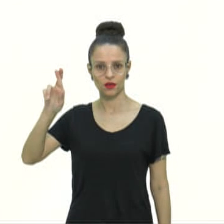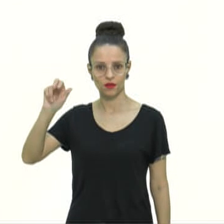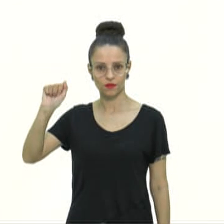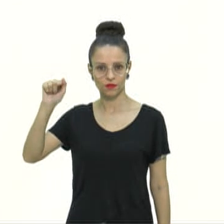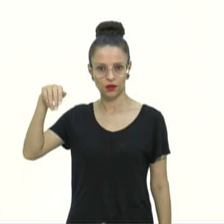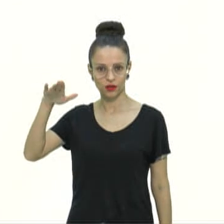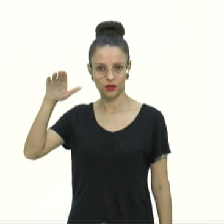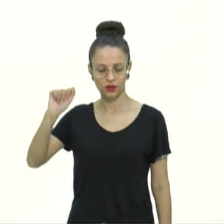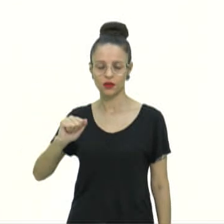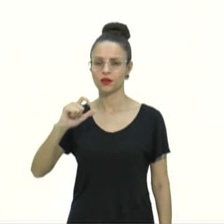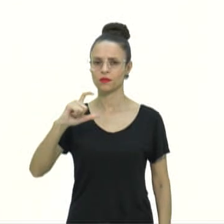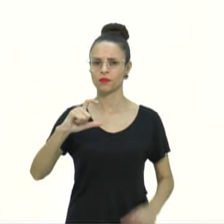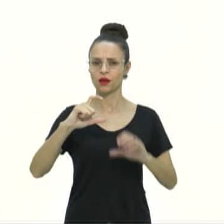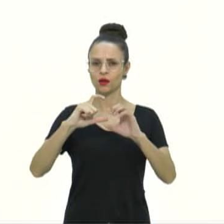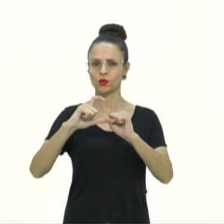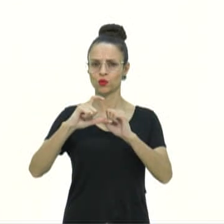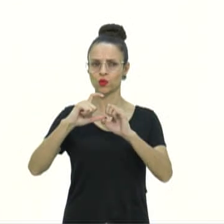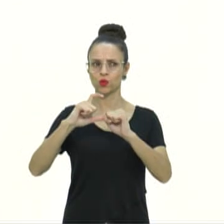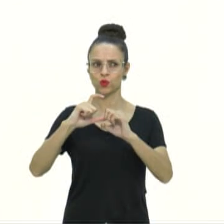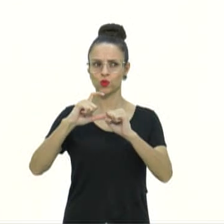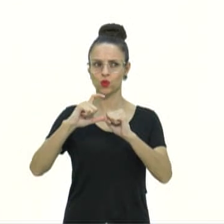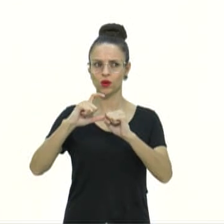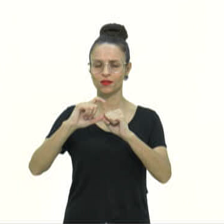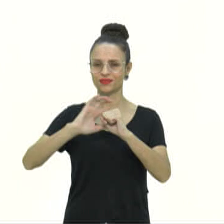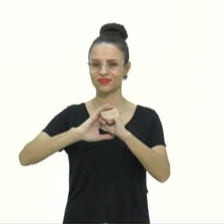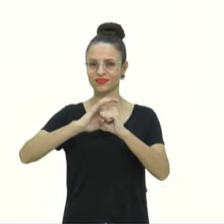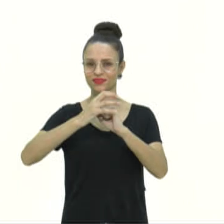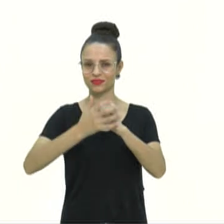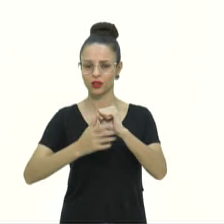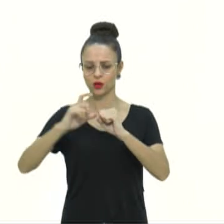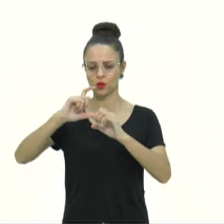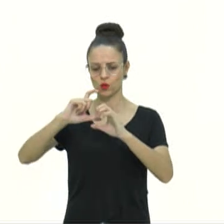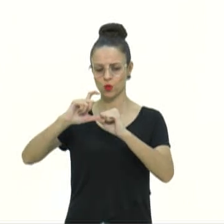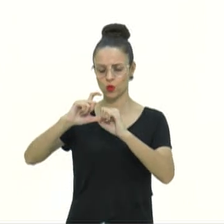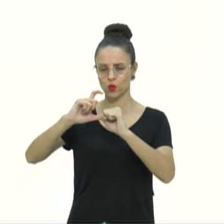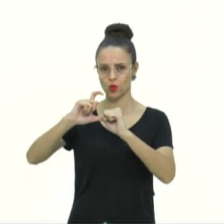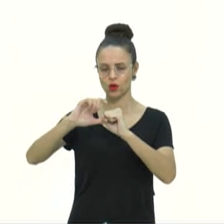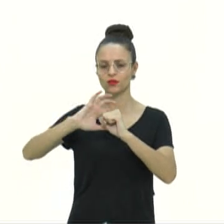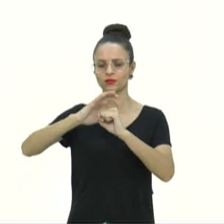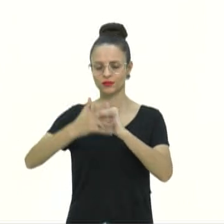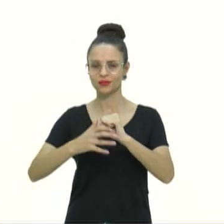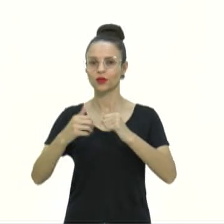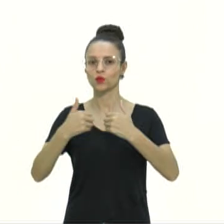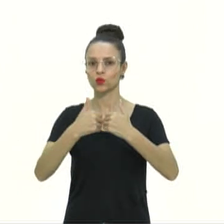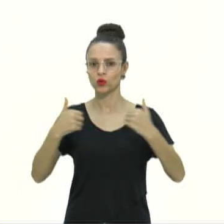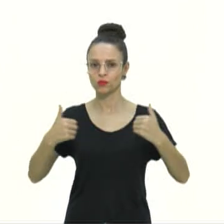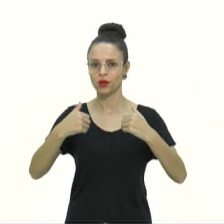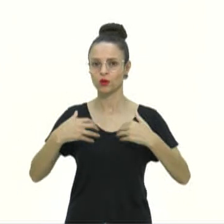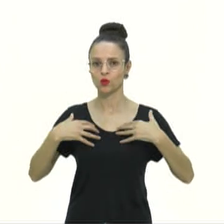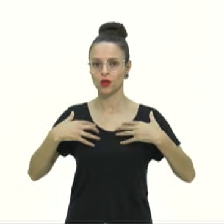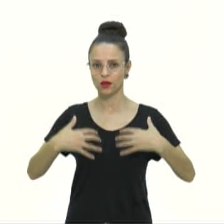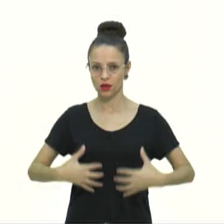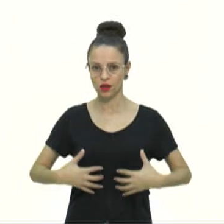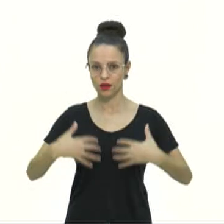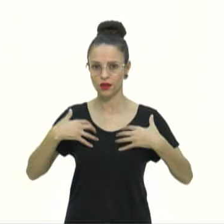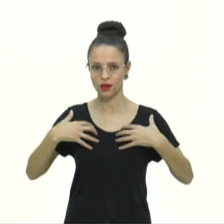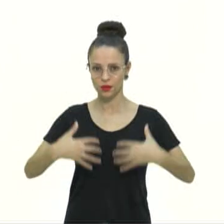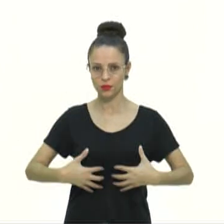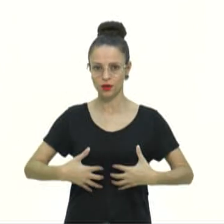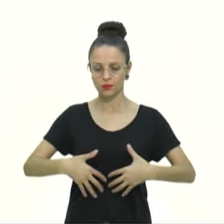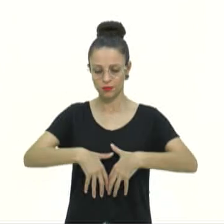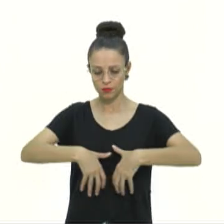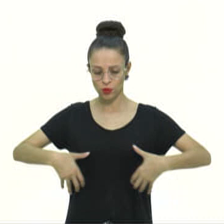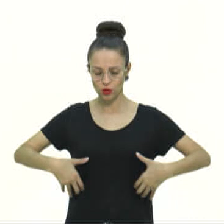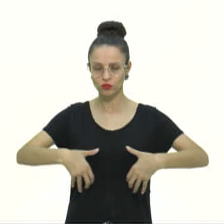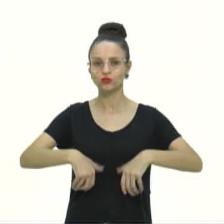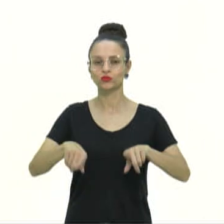Seu formato de cúpula, envolta por uma fina camada de músculo tendinoso, separa a cavidade torácica da cavidade